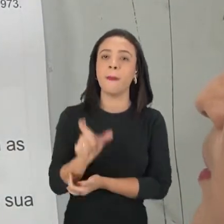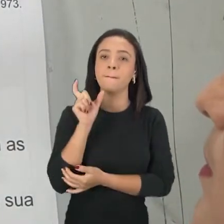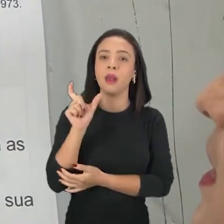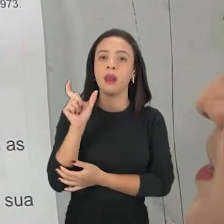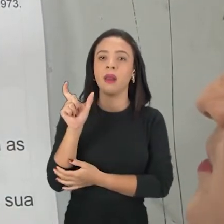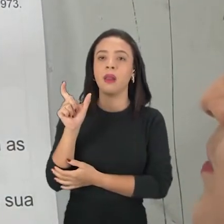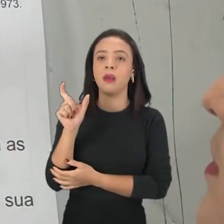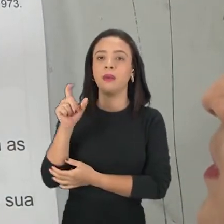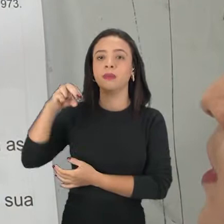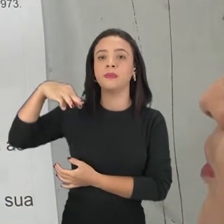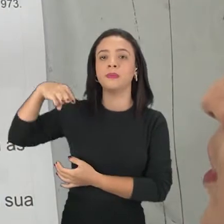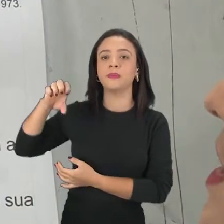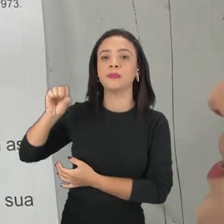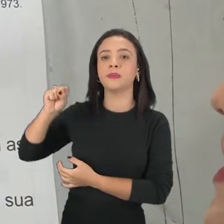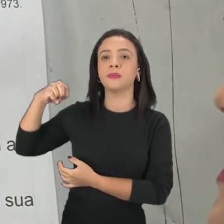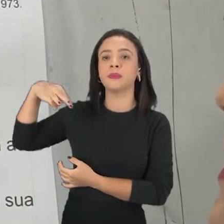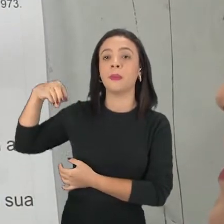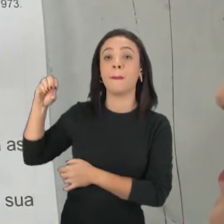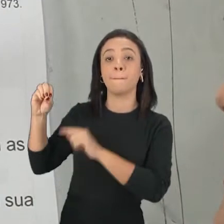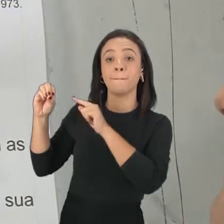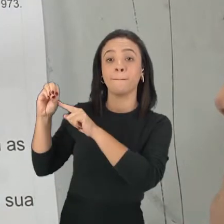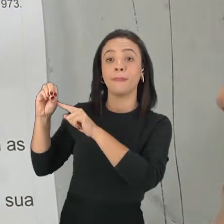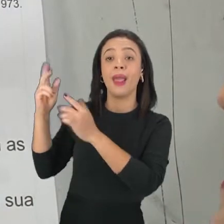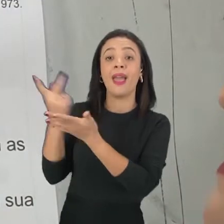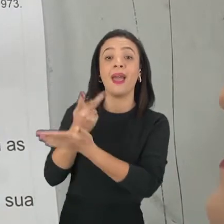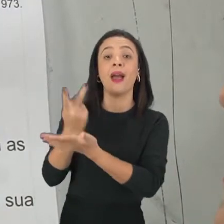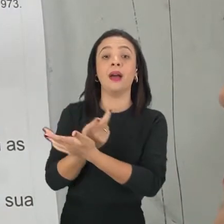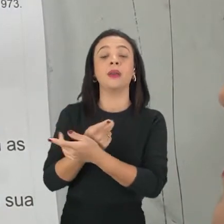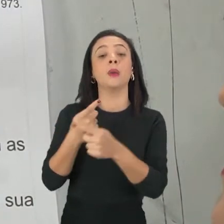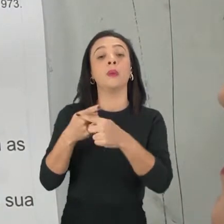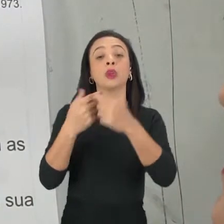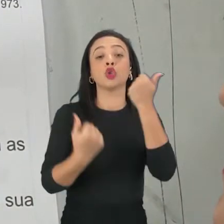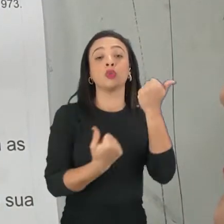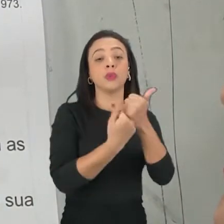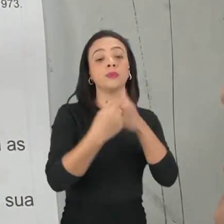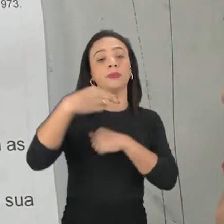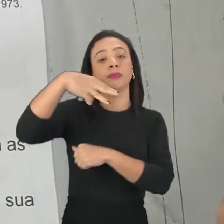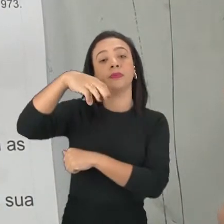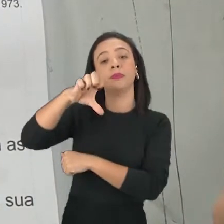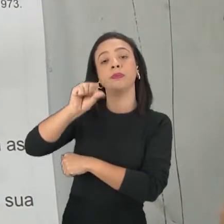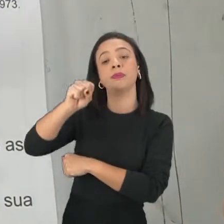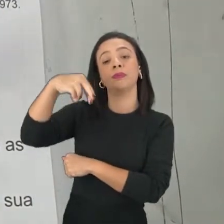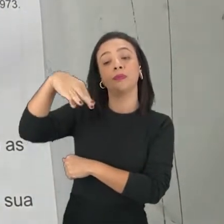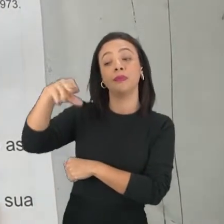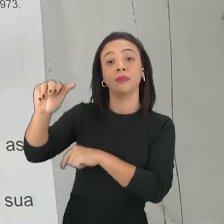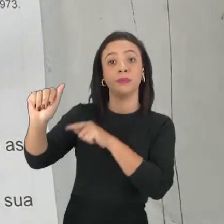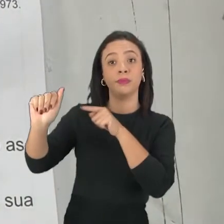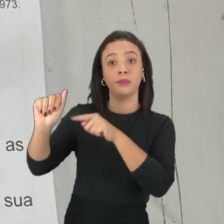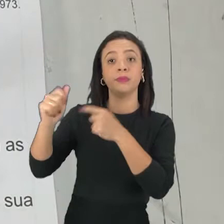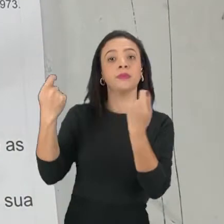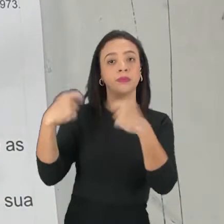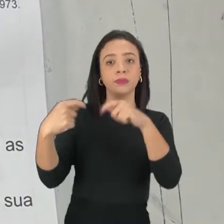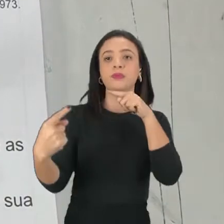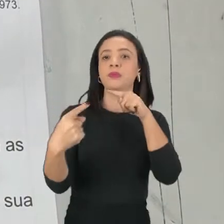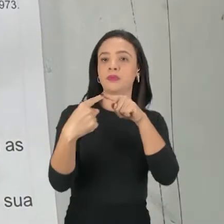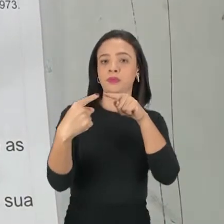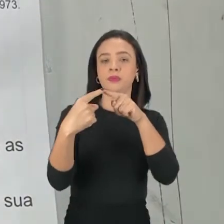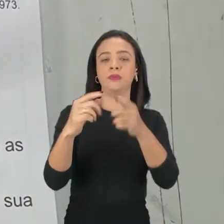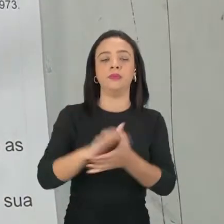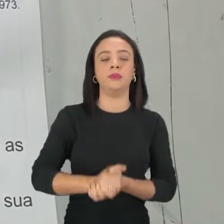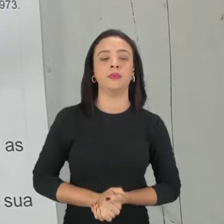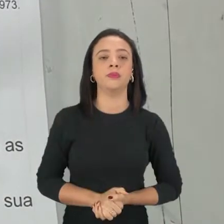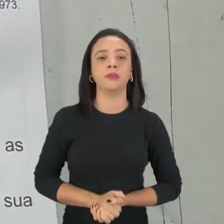aqui nessa palavra também ao mesmo porque seria a mesma a fazer a concordância aí